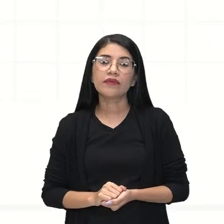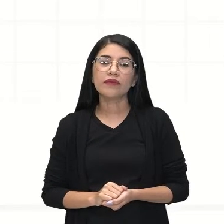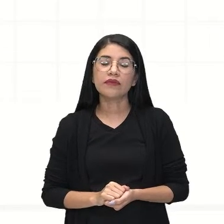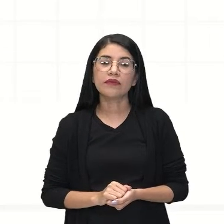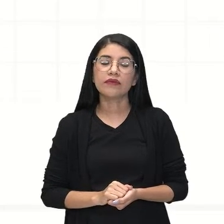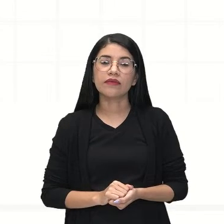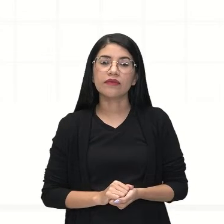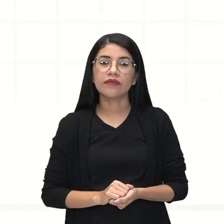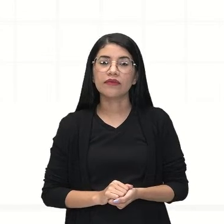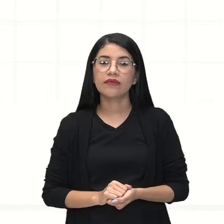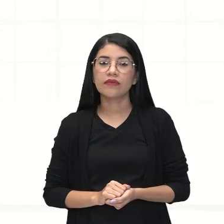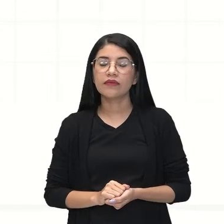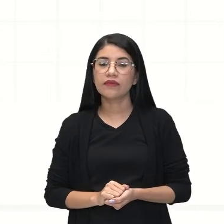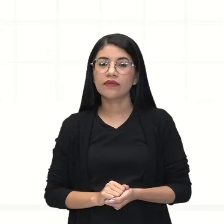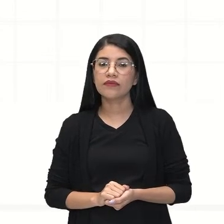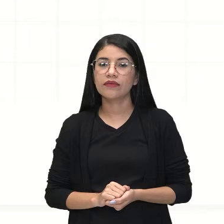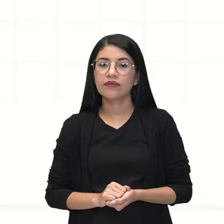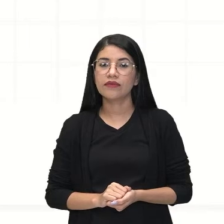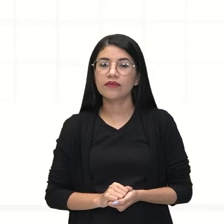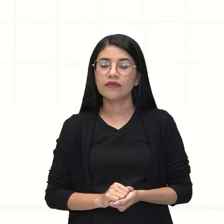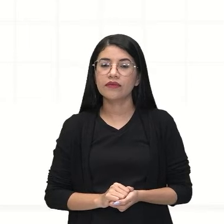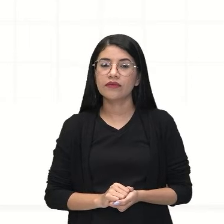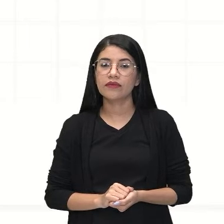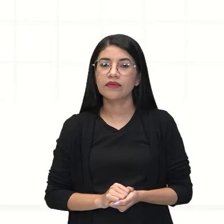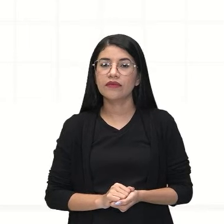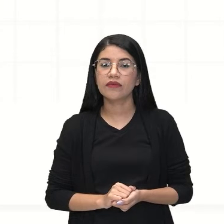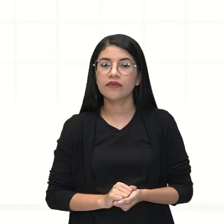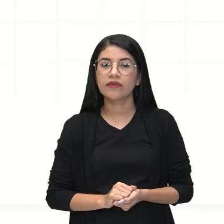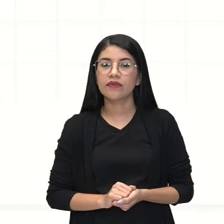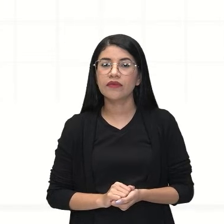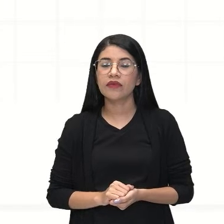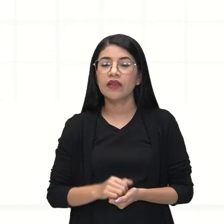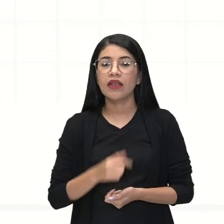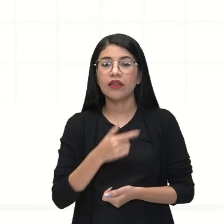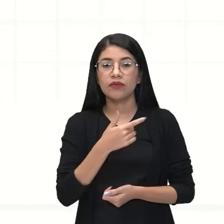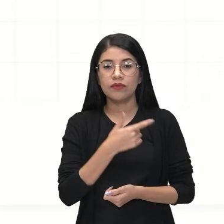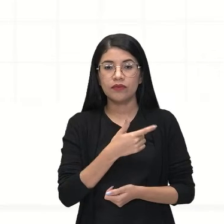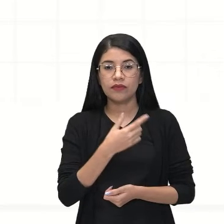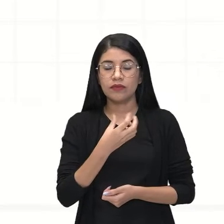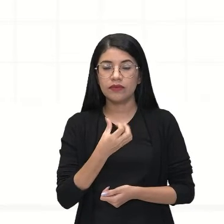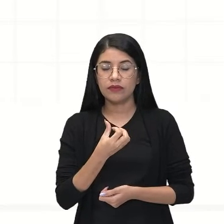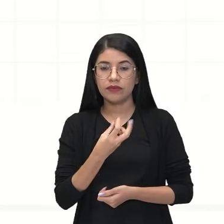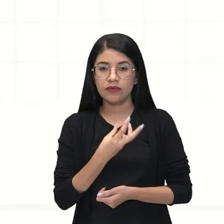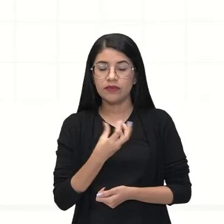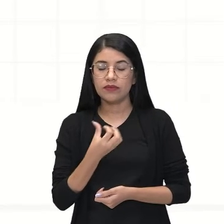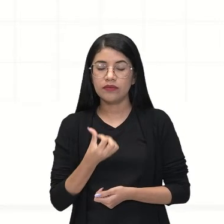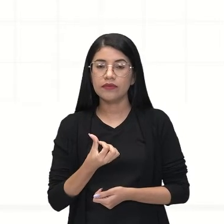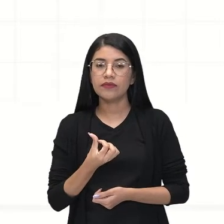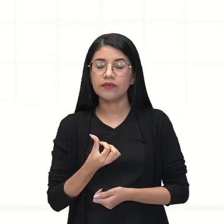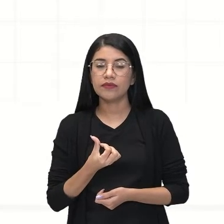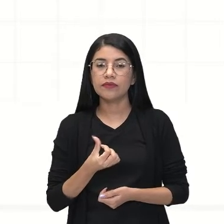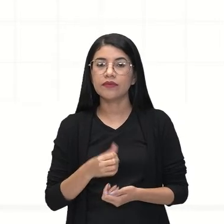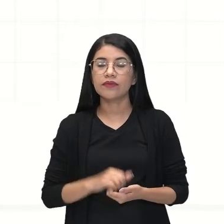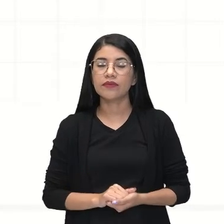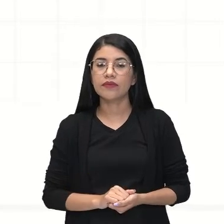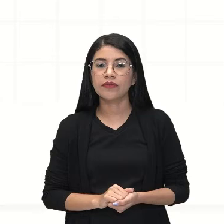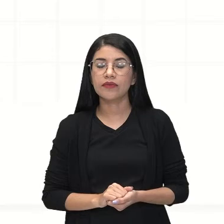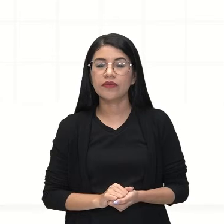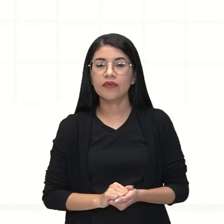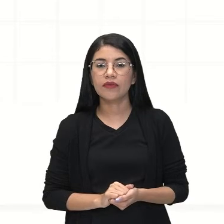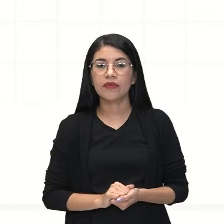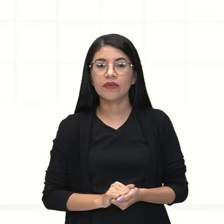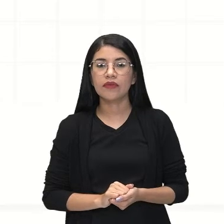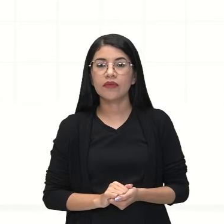metade. E 472 dividido por 2 dá 236. Ou seja, vai